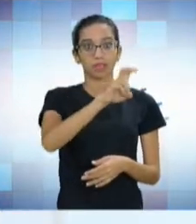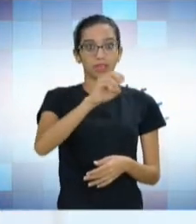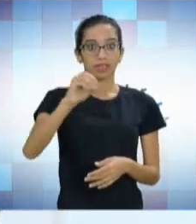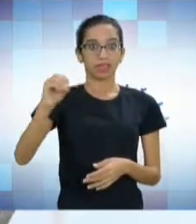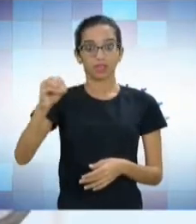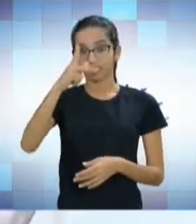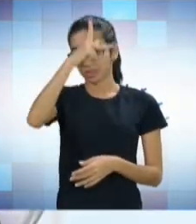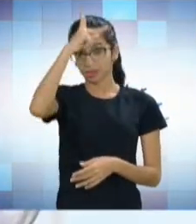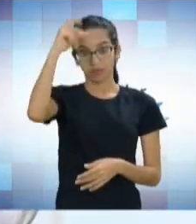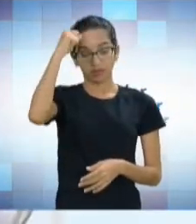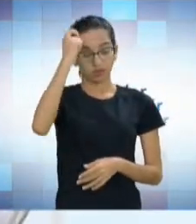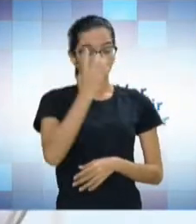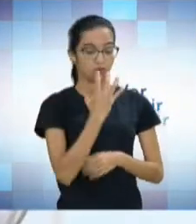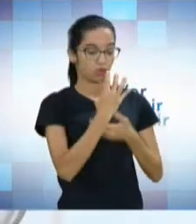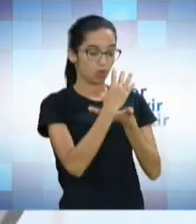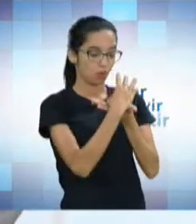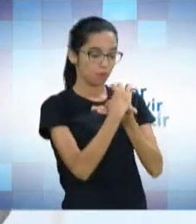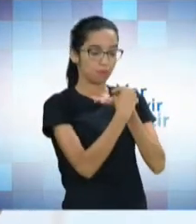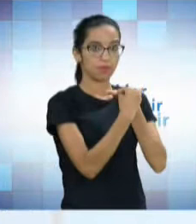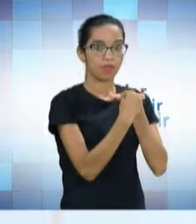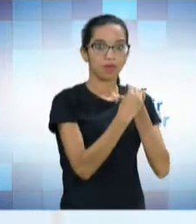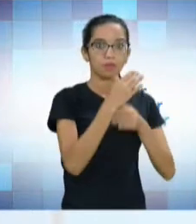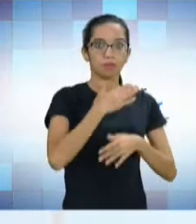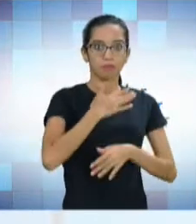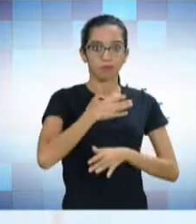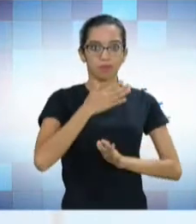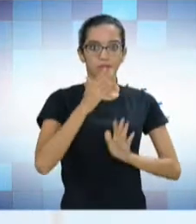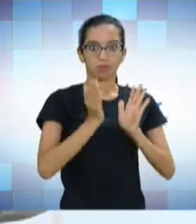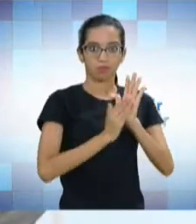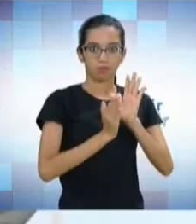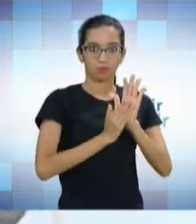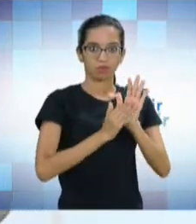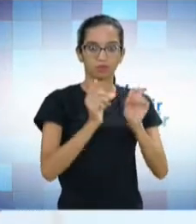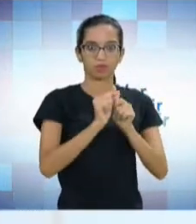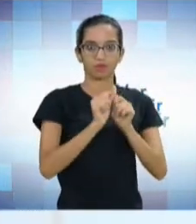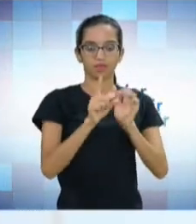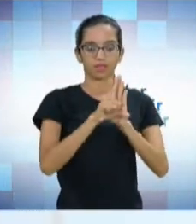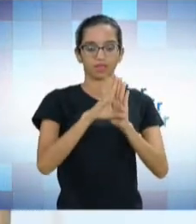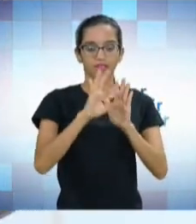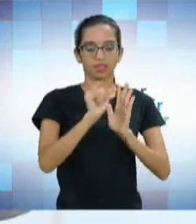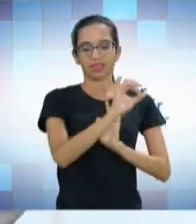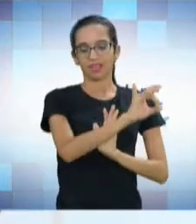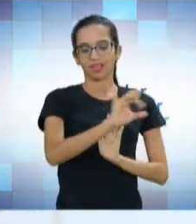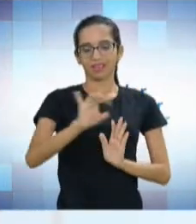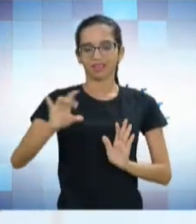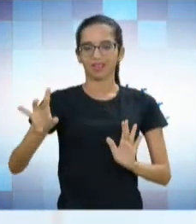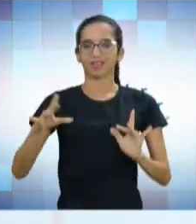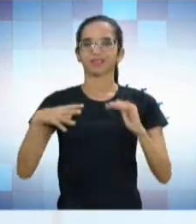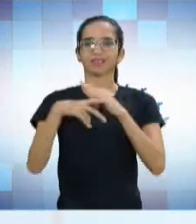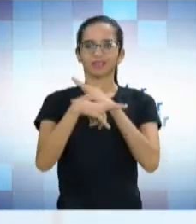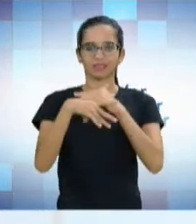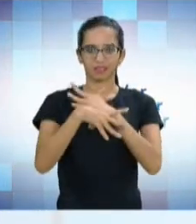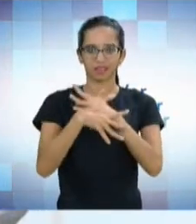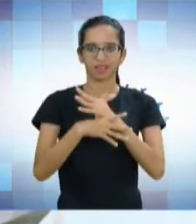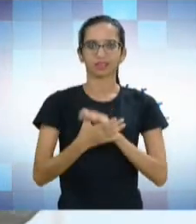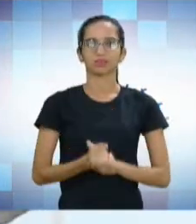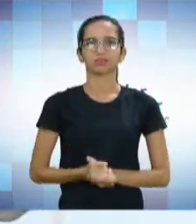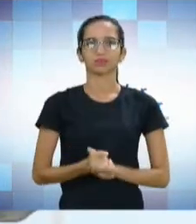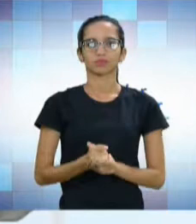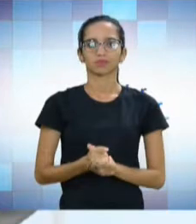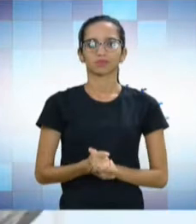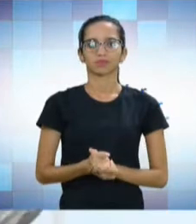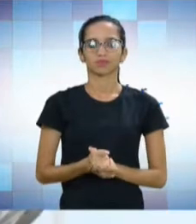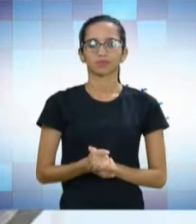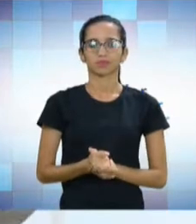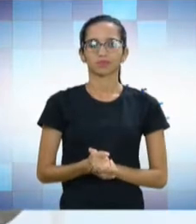do brasil pegar o meu projeto e colocaram à disposição das prefeituras para ser feita essa lei cada município brasileiro livro a